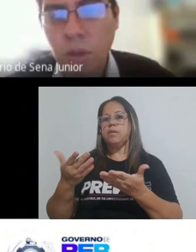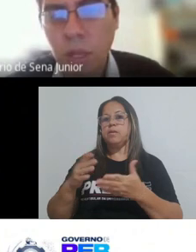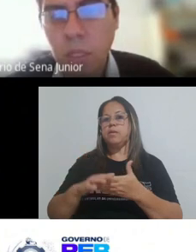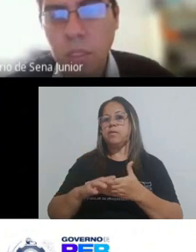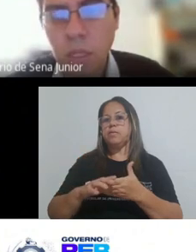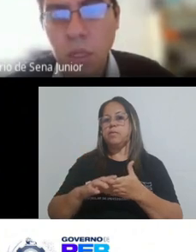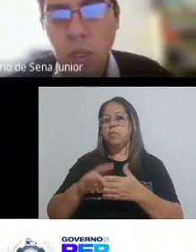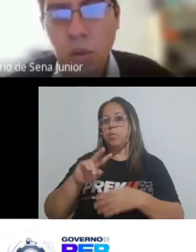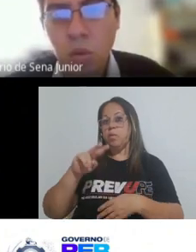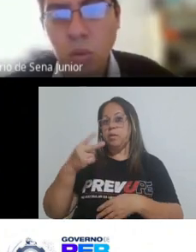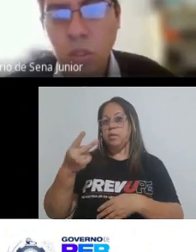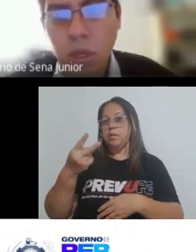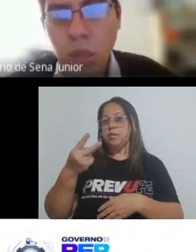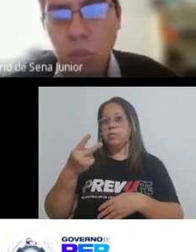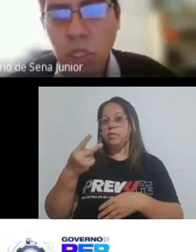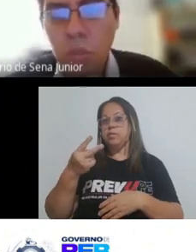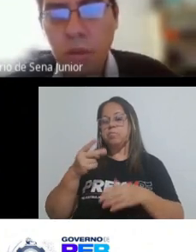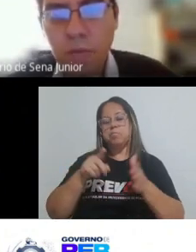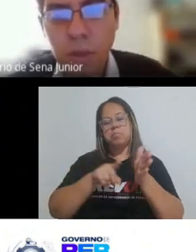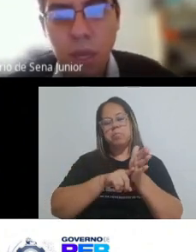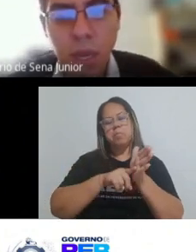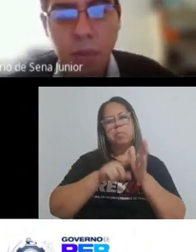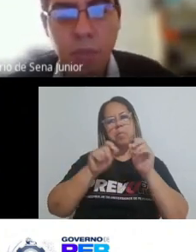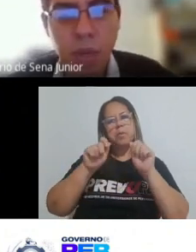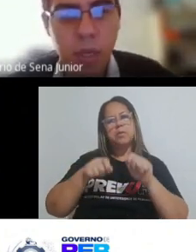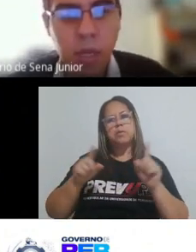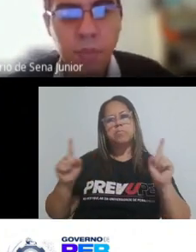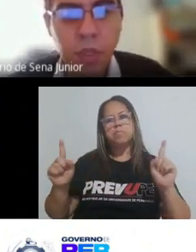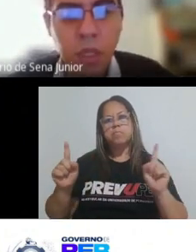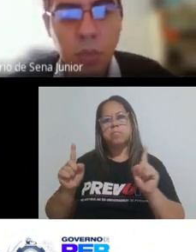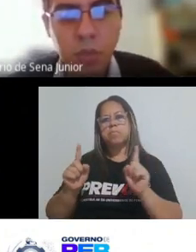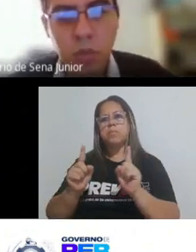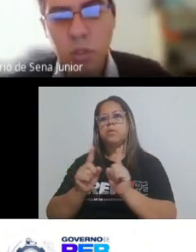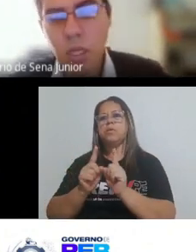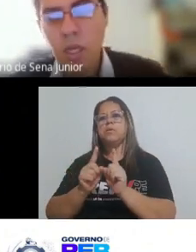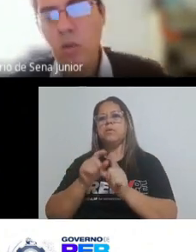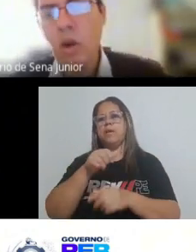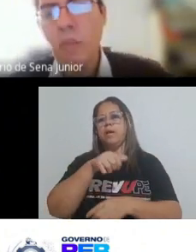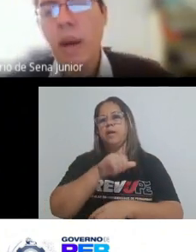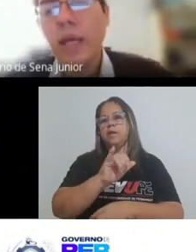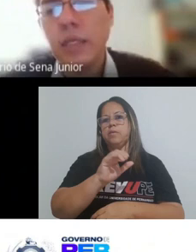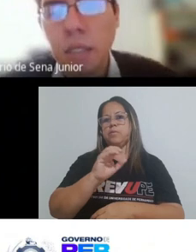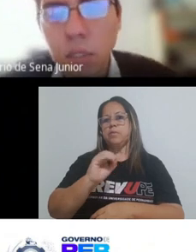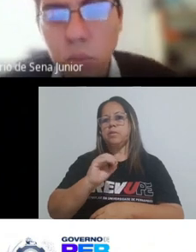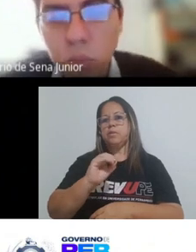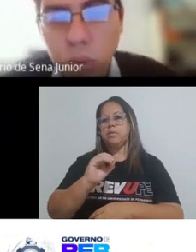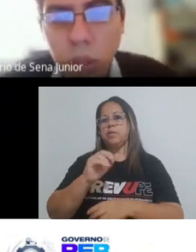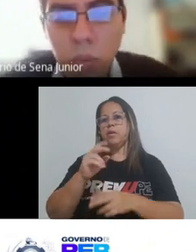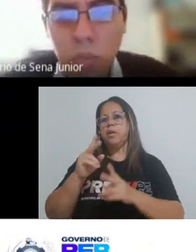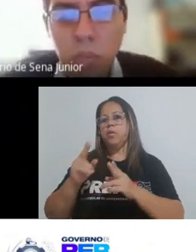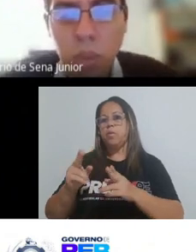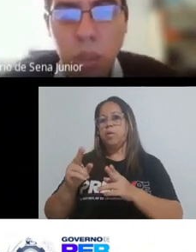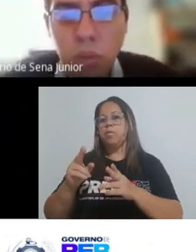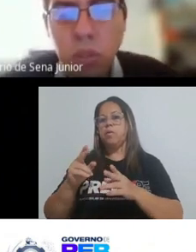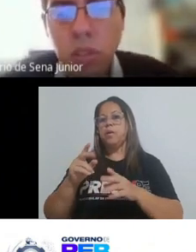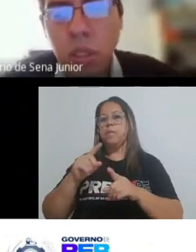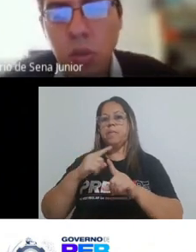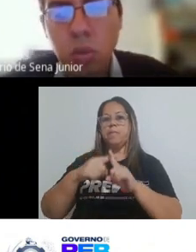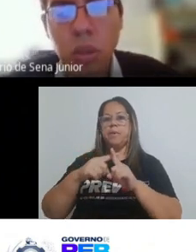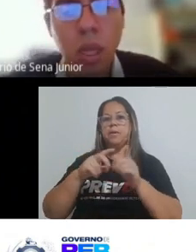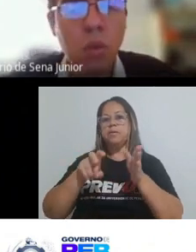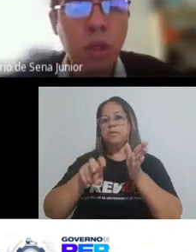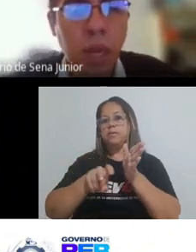desta diferença, conseguimos simplificar para Y0 igual a mais 5 menos